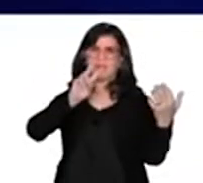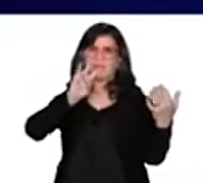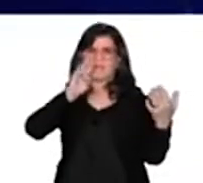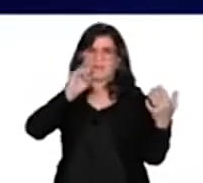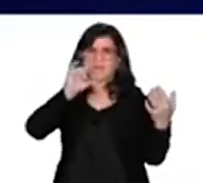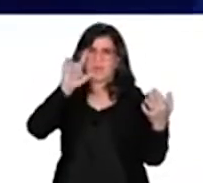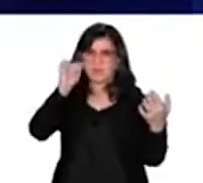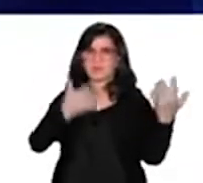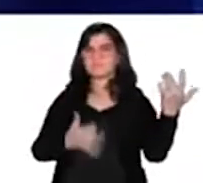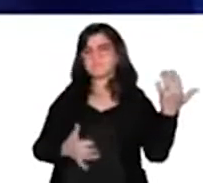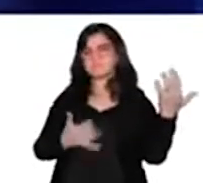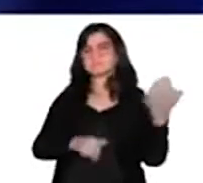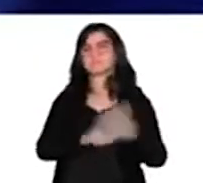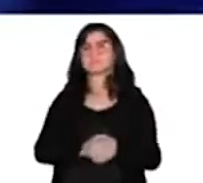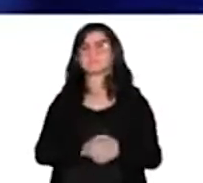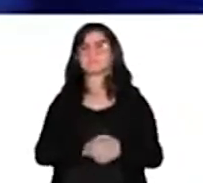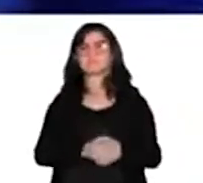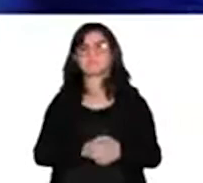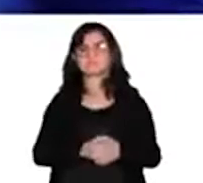vem.